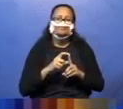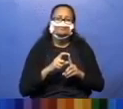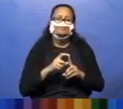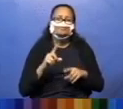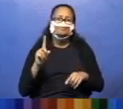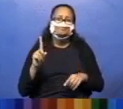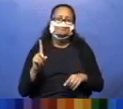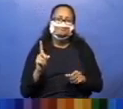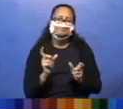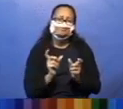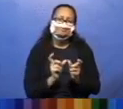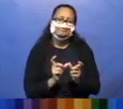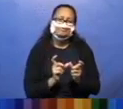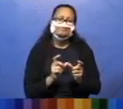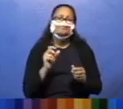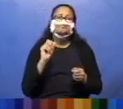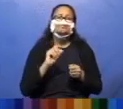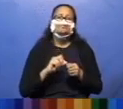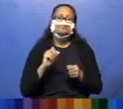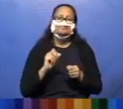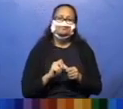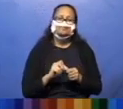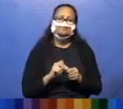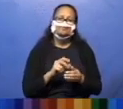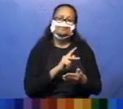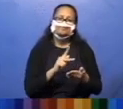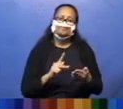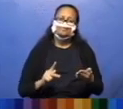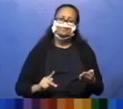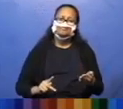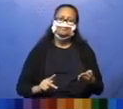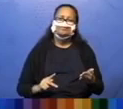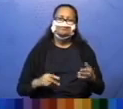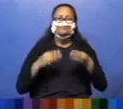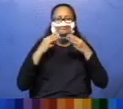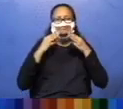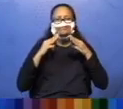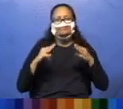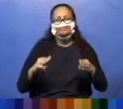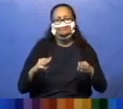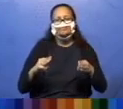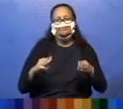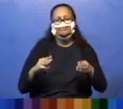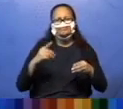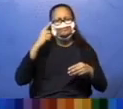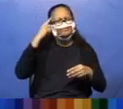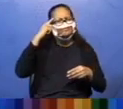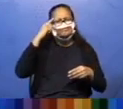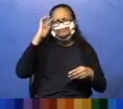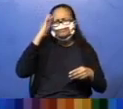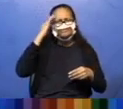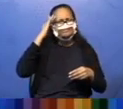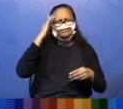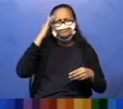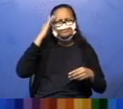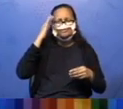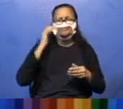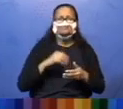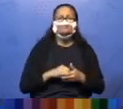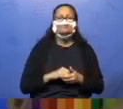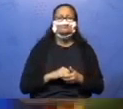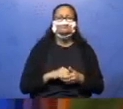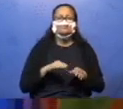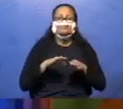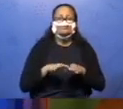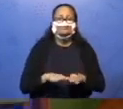sílaba só, fez esse poema cheio de mensagens. Não entendeu a mensagem? Então acompanha comigo, ó.